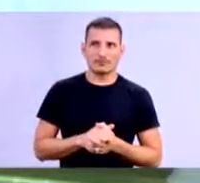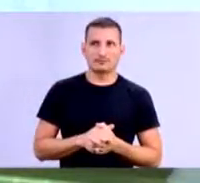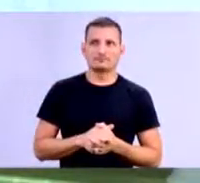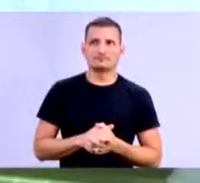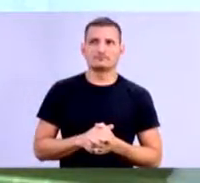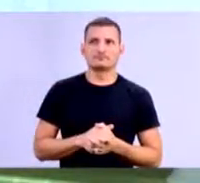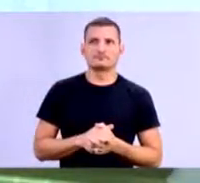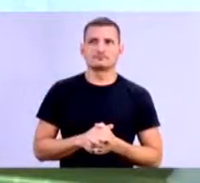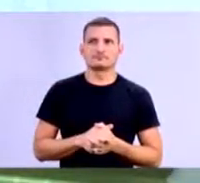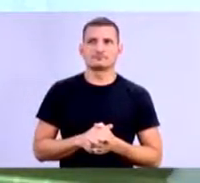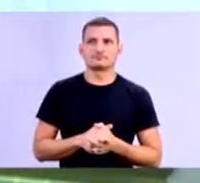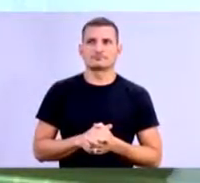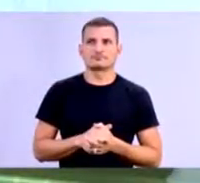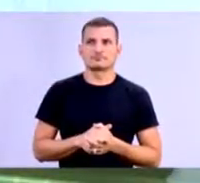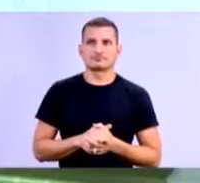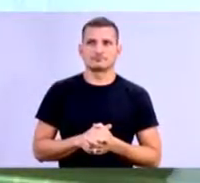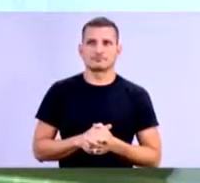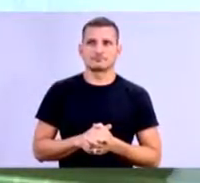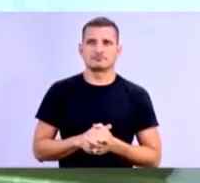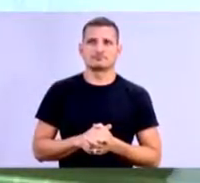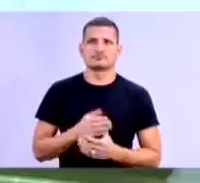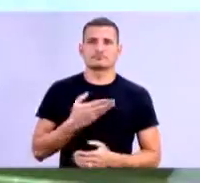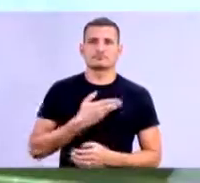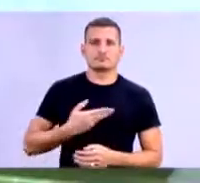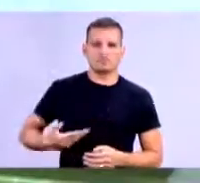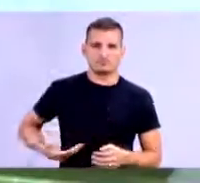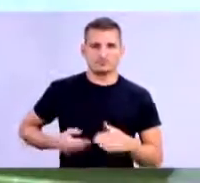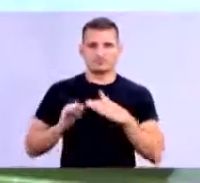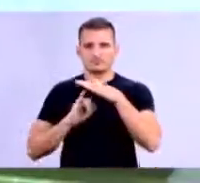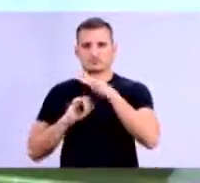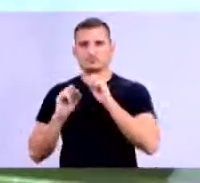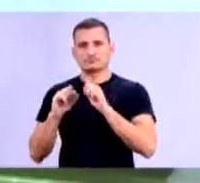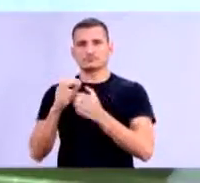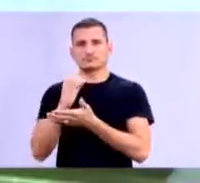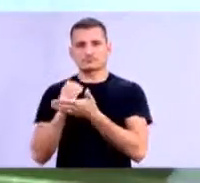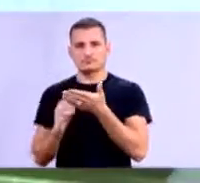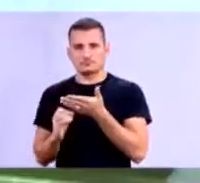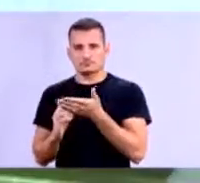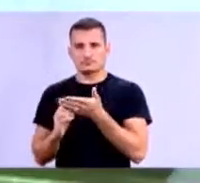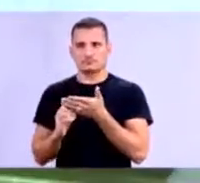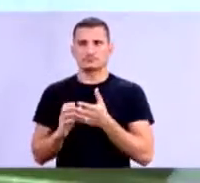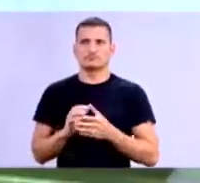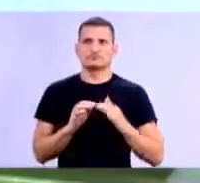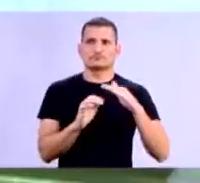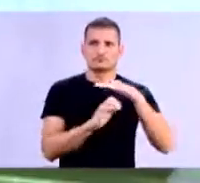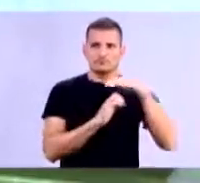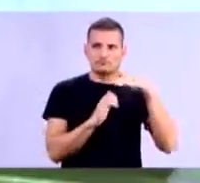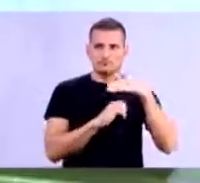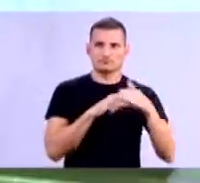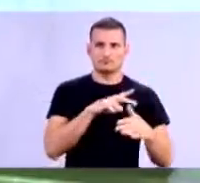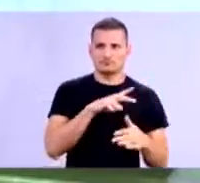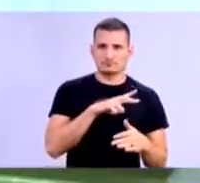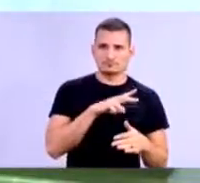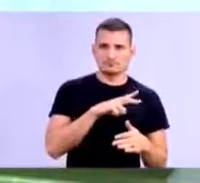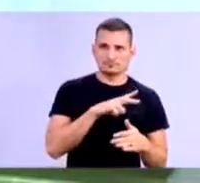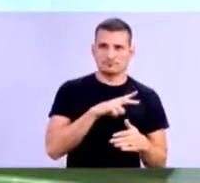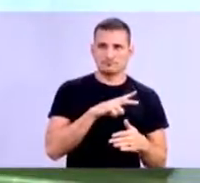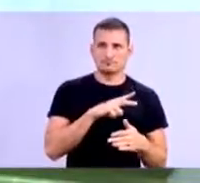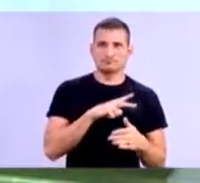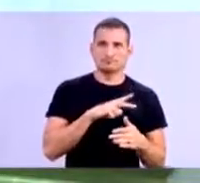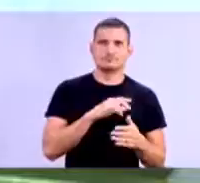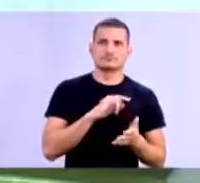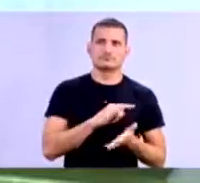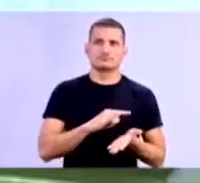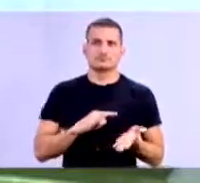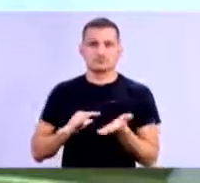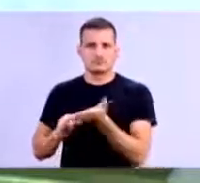verificar essa questão. Órgãos públicos podem enviar ofícios. Empresas particulares devem